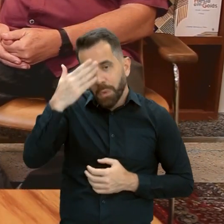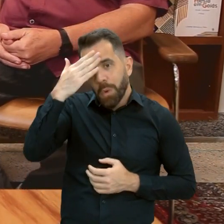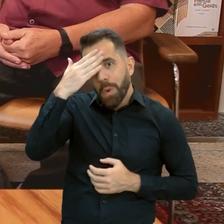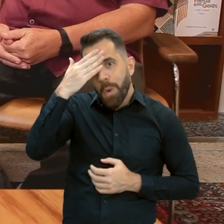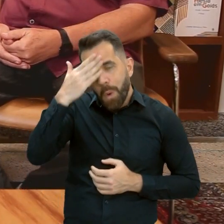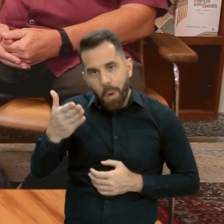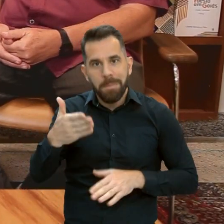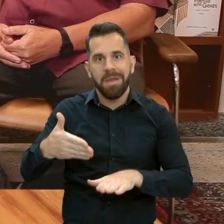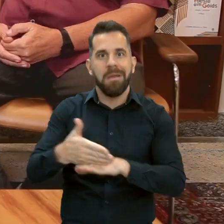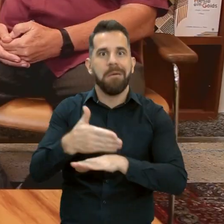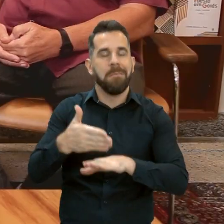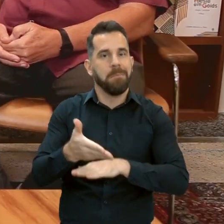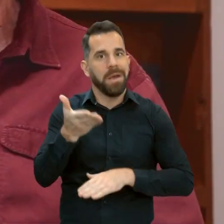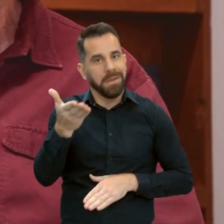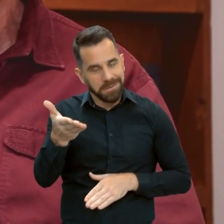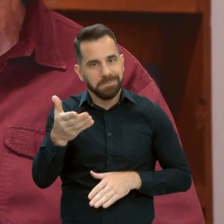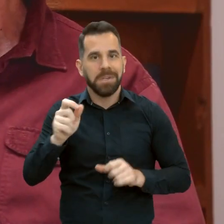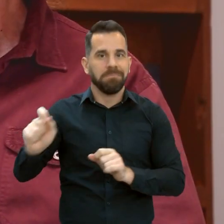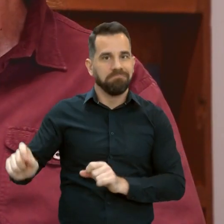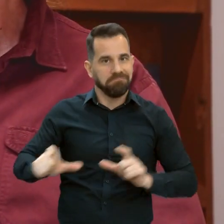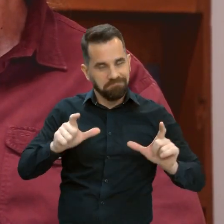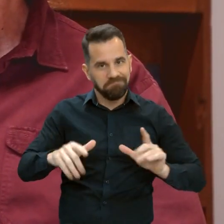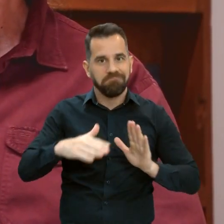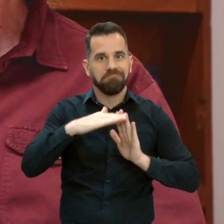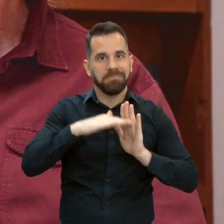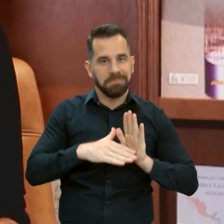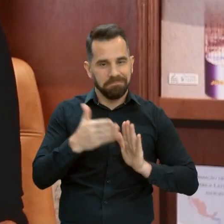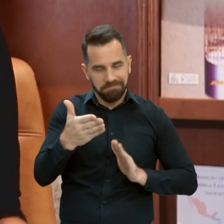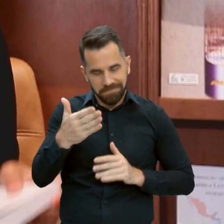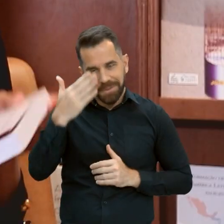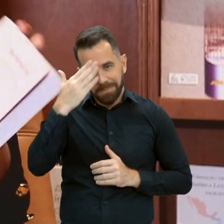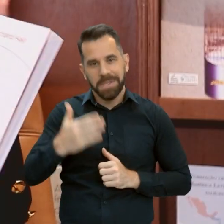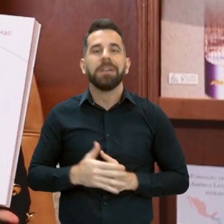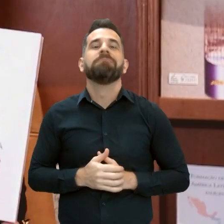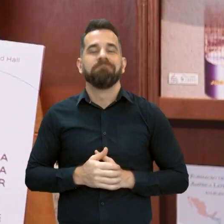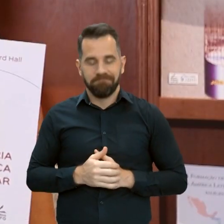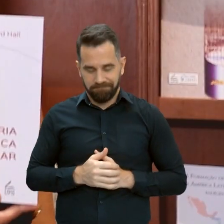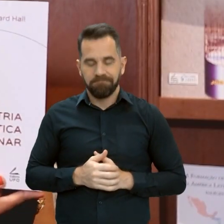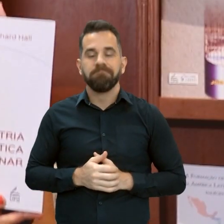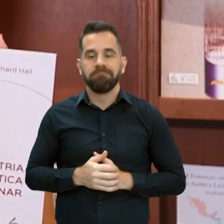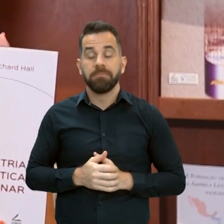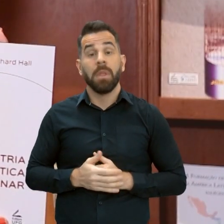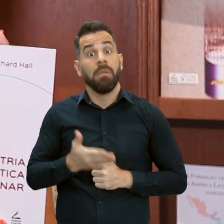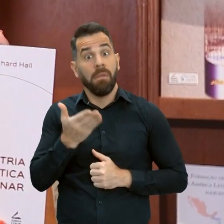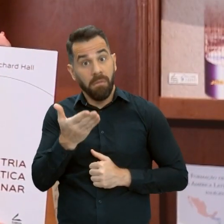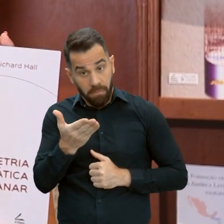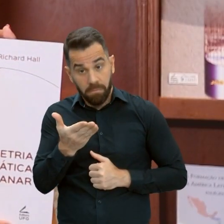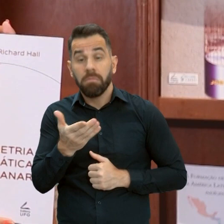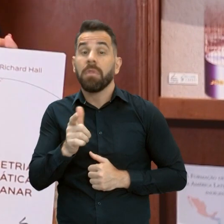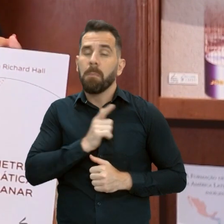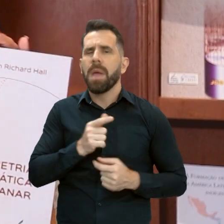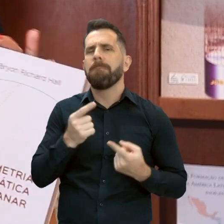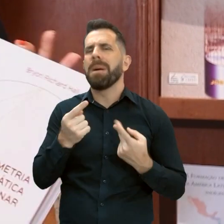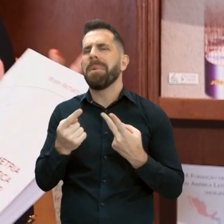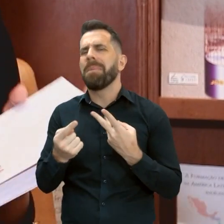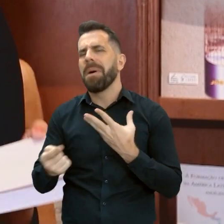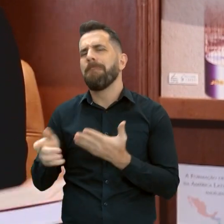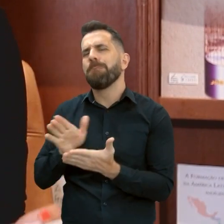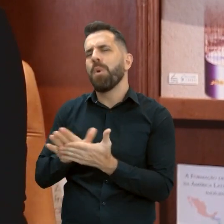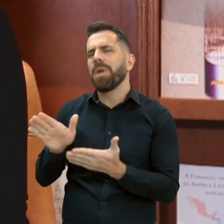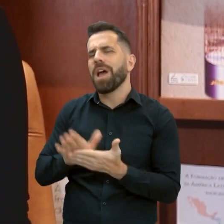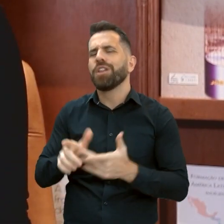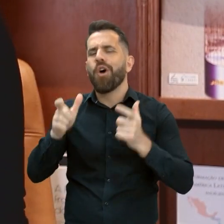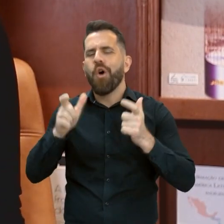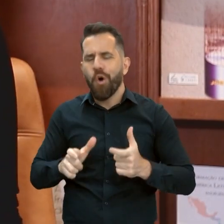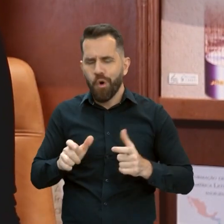participar aqui com a gente no nosso quadro. De nada, é um prazer meu estar aqui. E olha, essa aqui e outras publicações estão disponíveis lá no